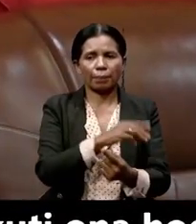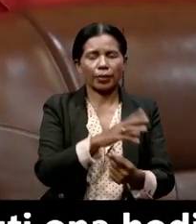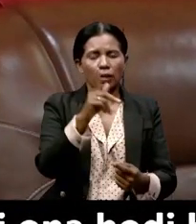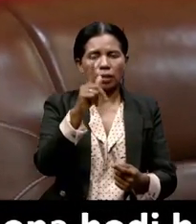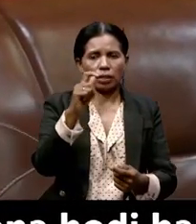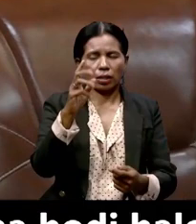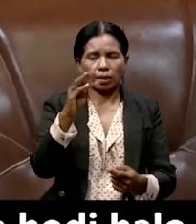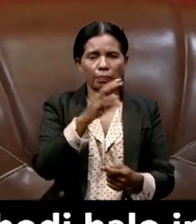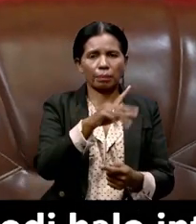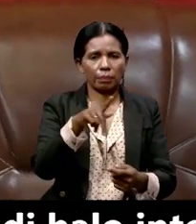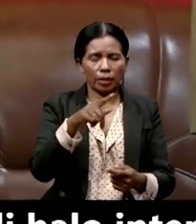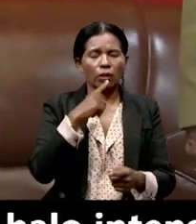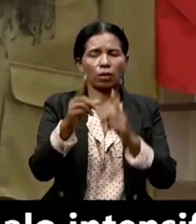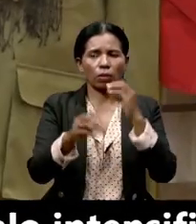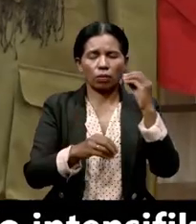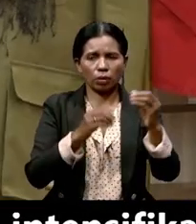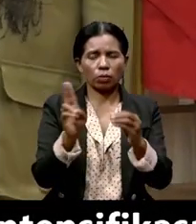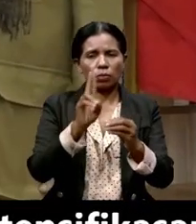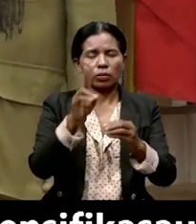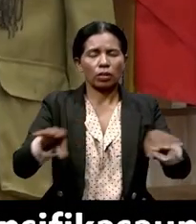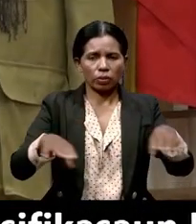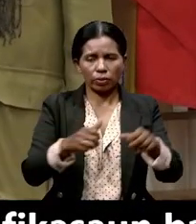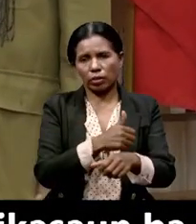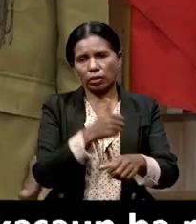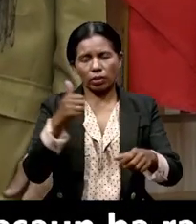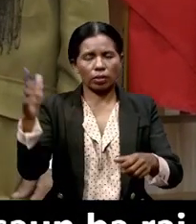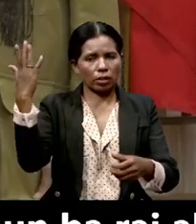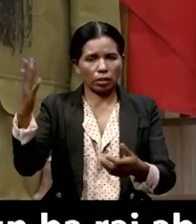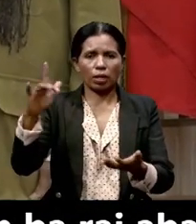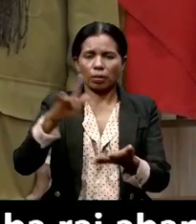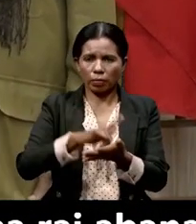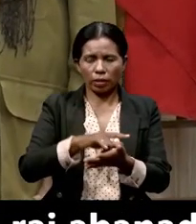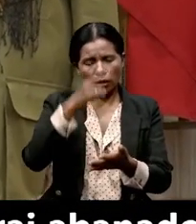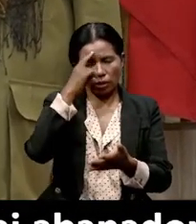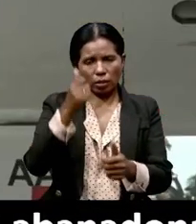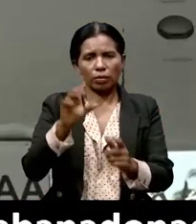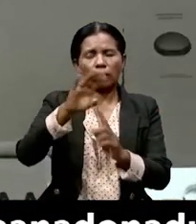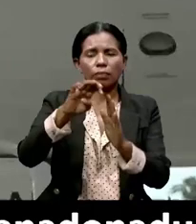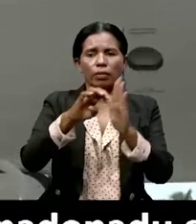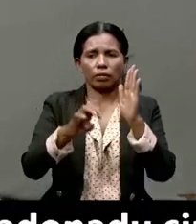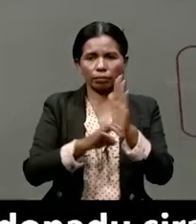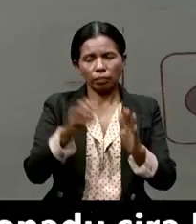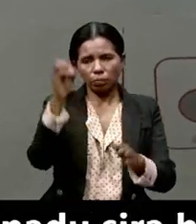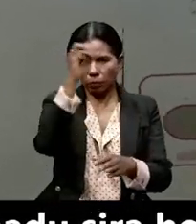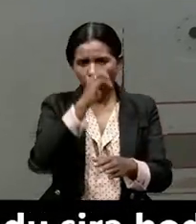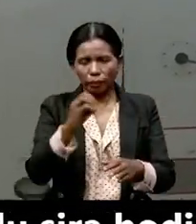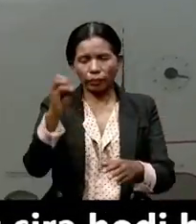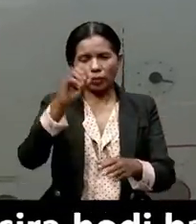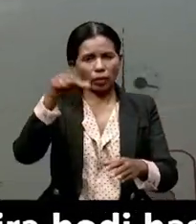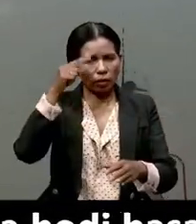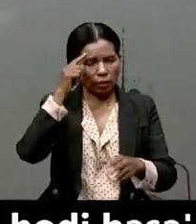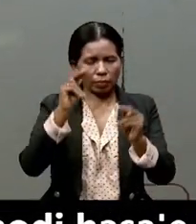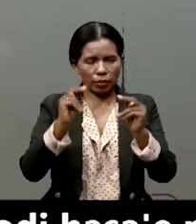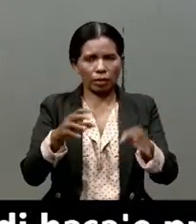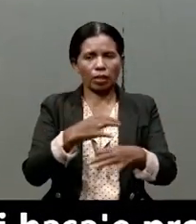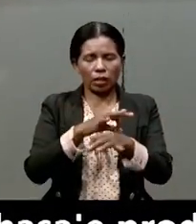KNTL-EP, por igual a Conaba Gestão no Serviço Ciracelo e Aeroporto. Tamba tuir chefe de Estado em observação, governo precisa